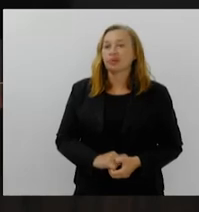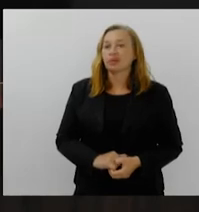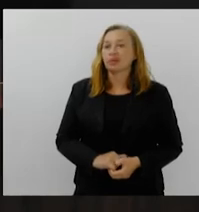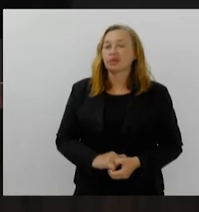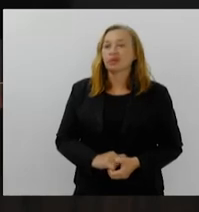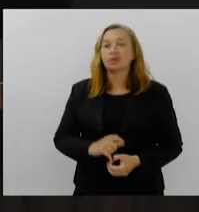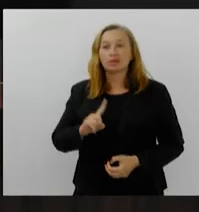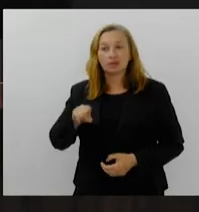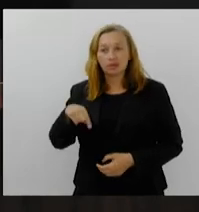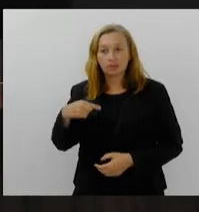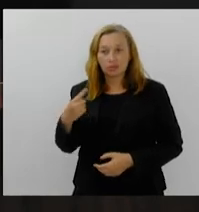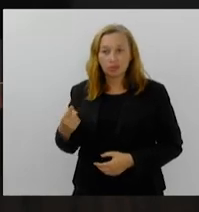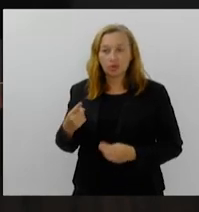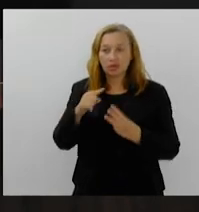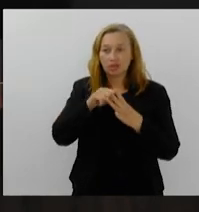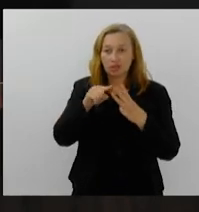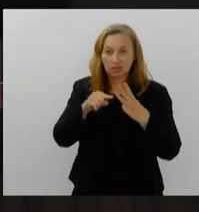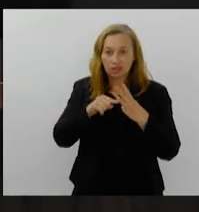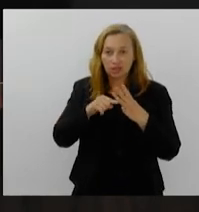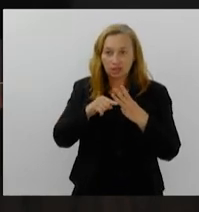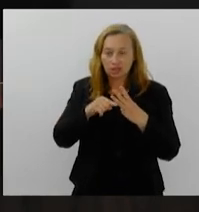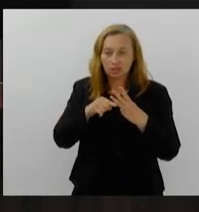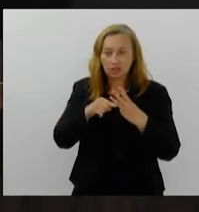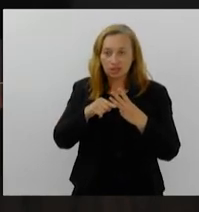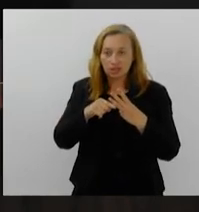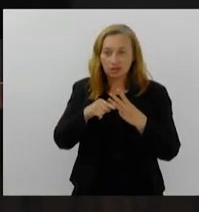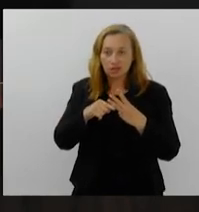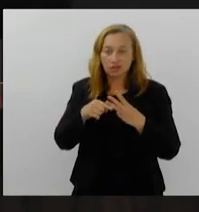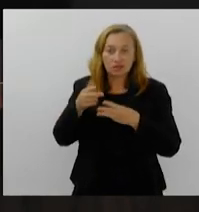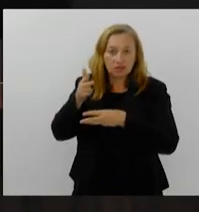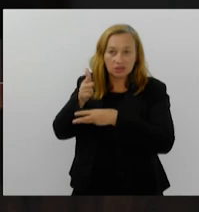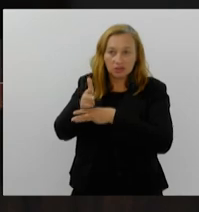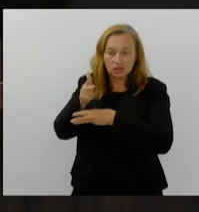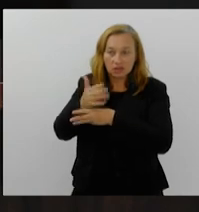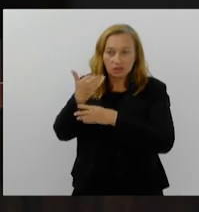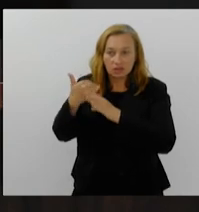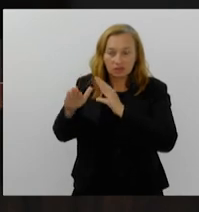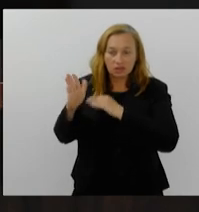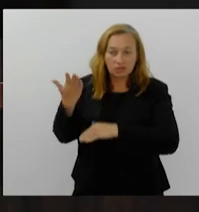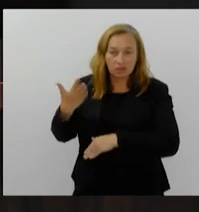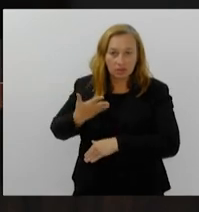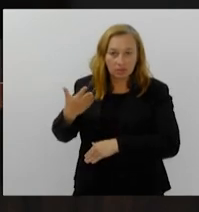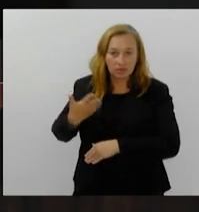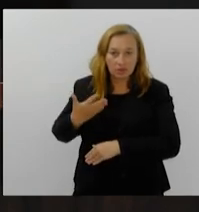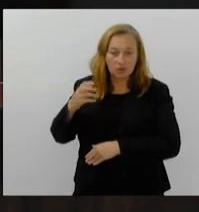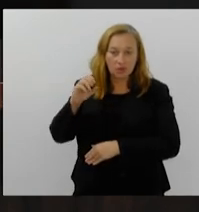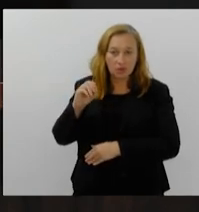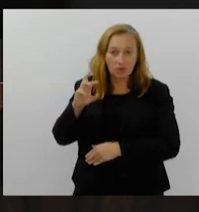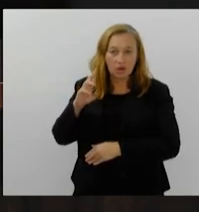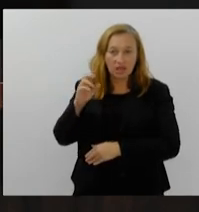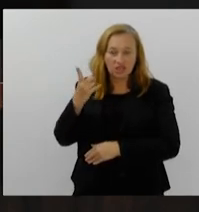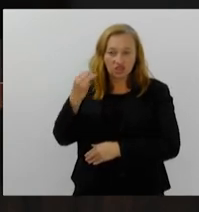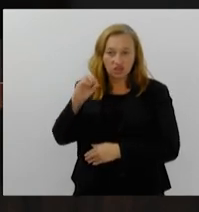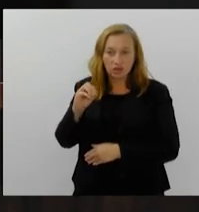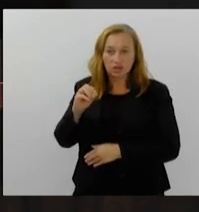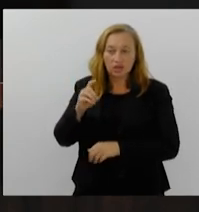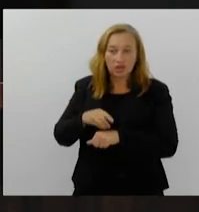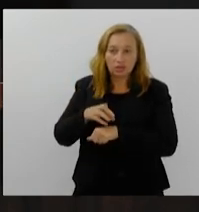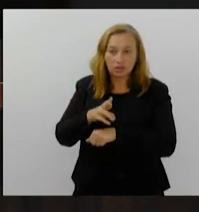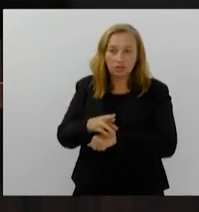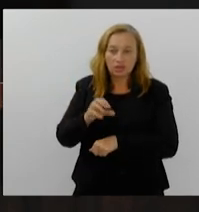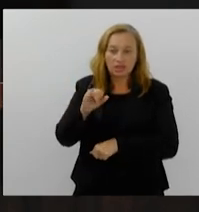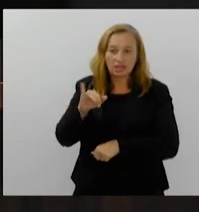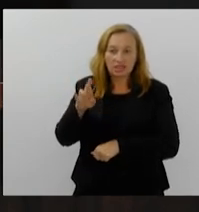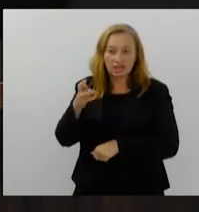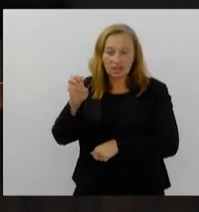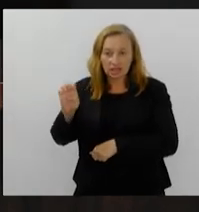Após esses três brilhantes vídeos enviados por amigos do senhor Orlandino, a doutora